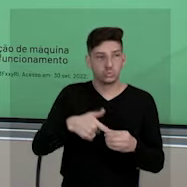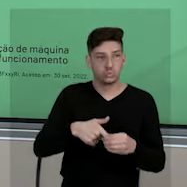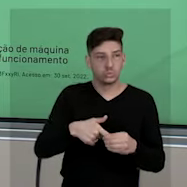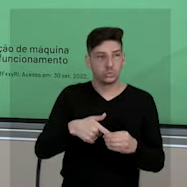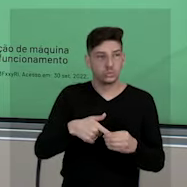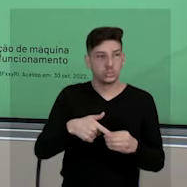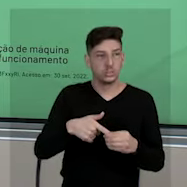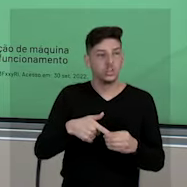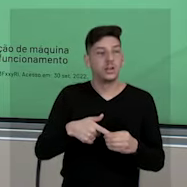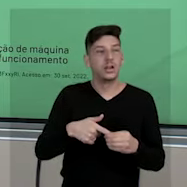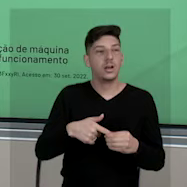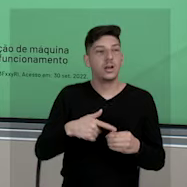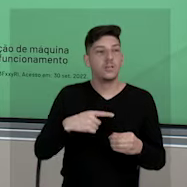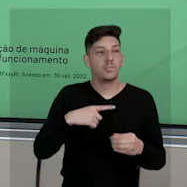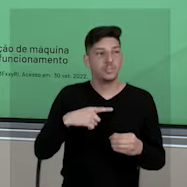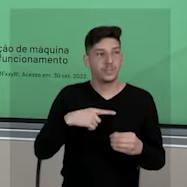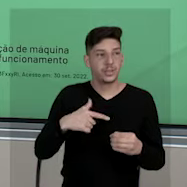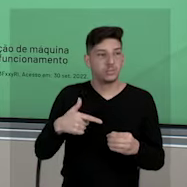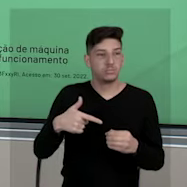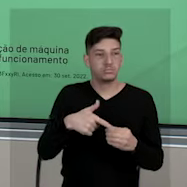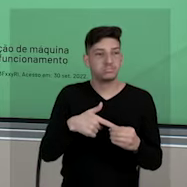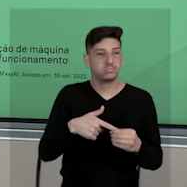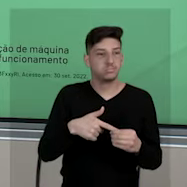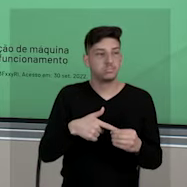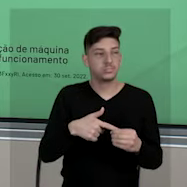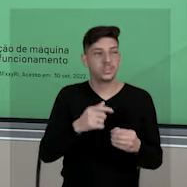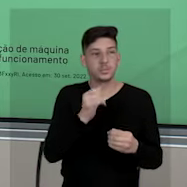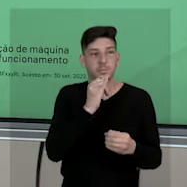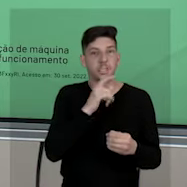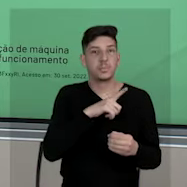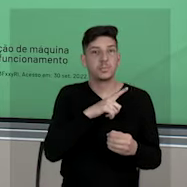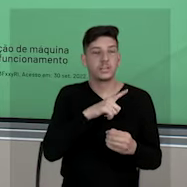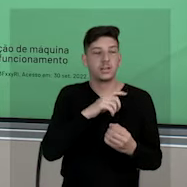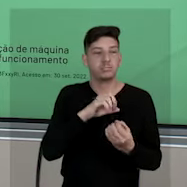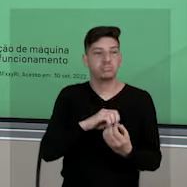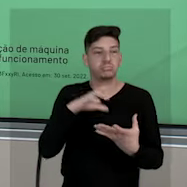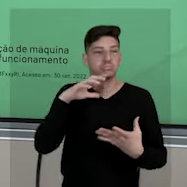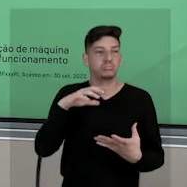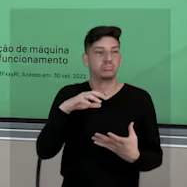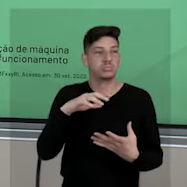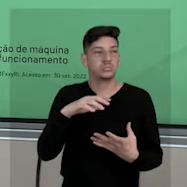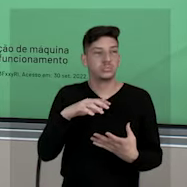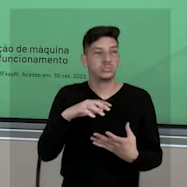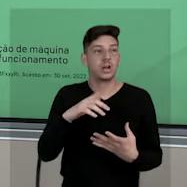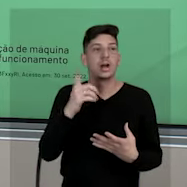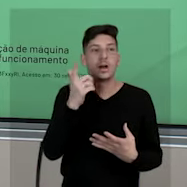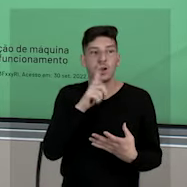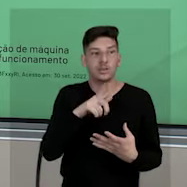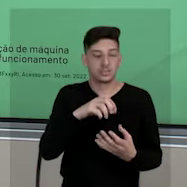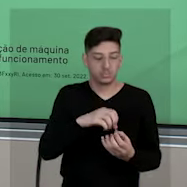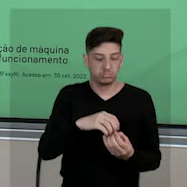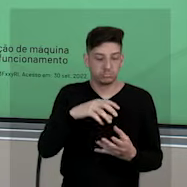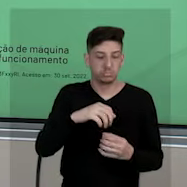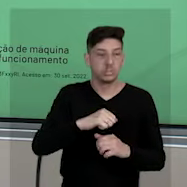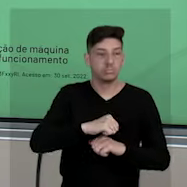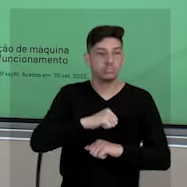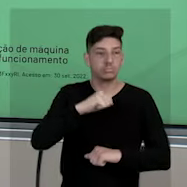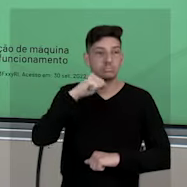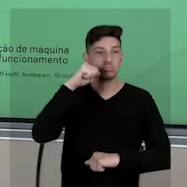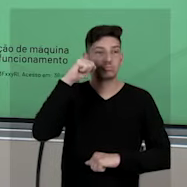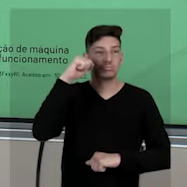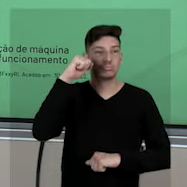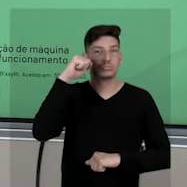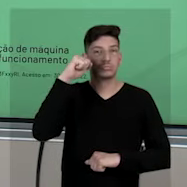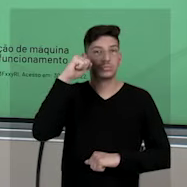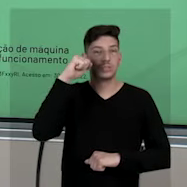que, né, vai, no caso, gerar uma pequena explosão e fazer esse pistão se deslocar. Depois que ele se desloca, né,